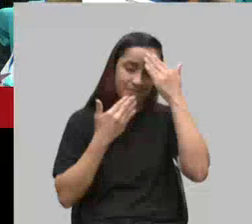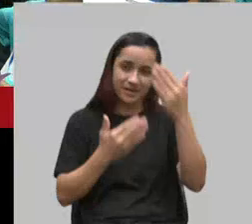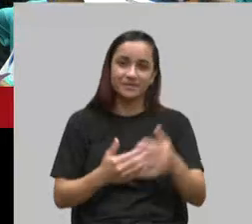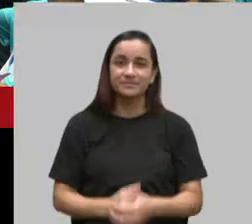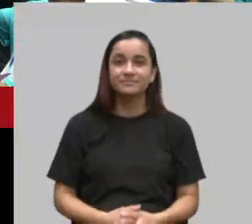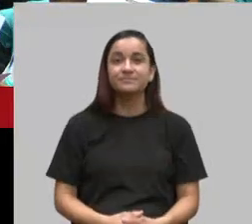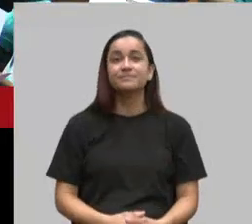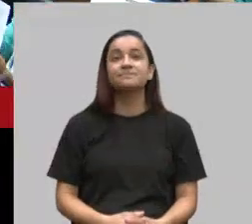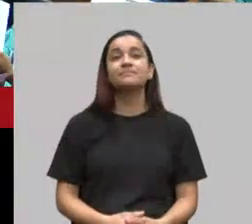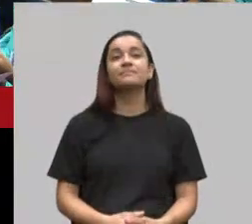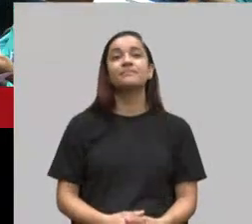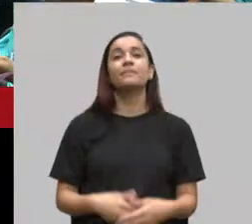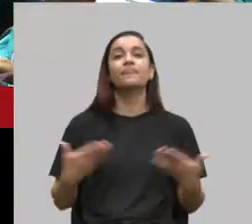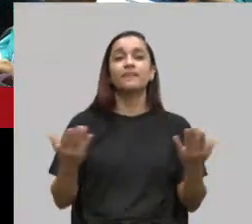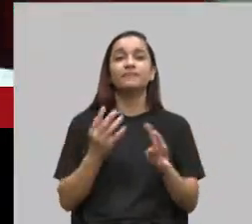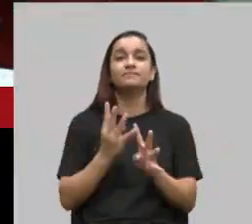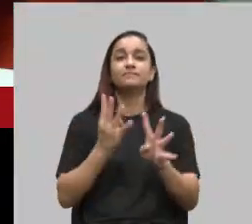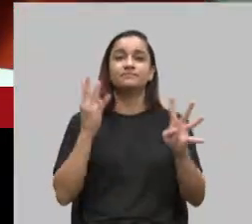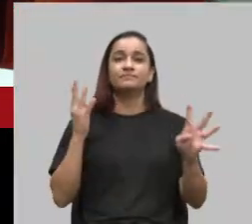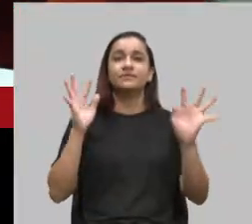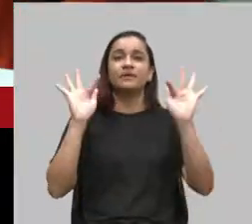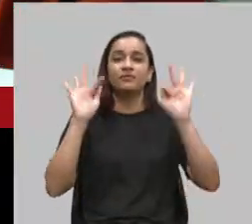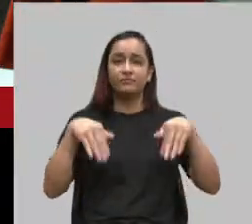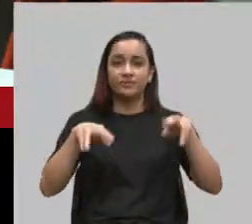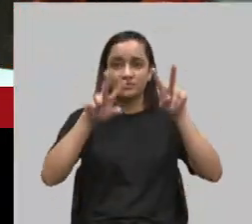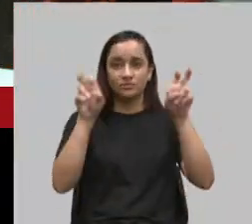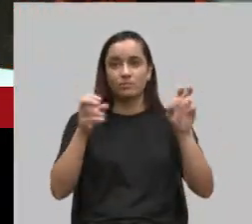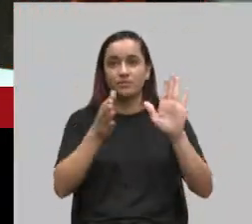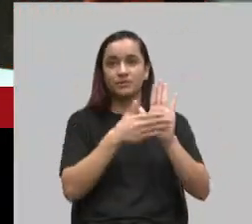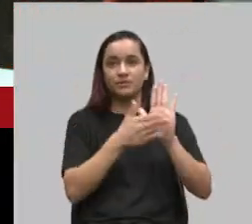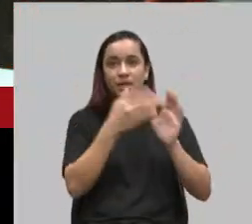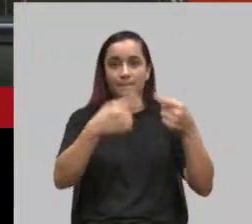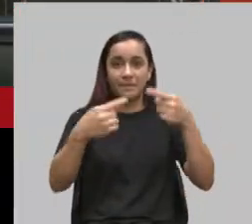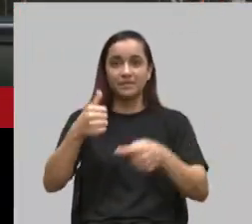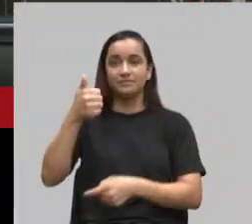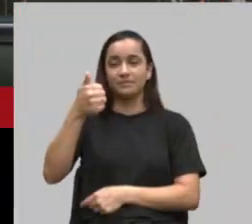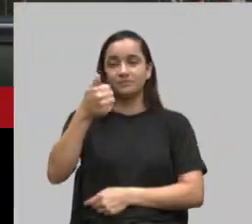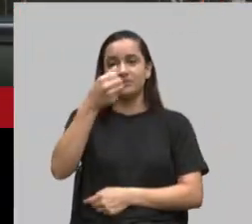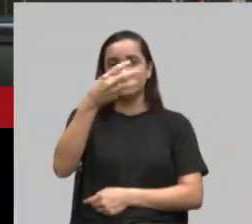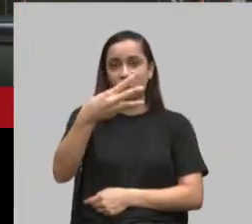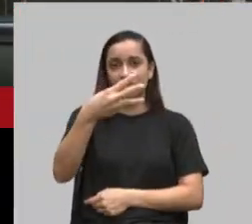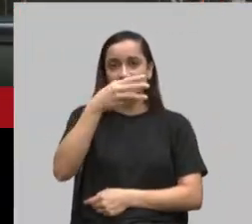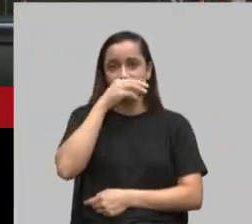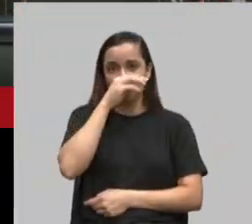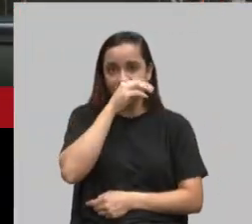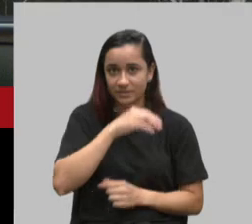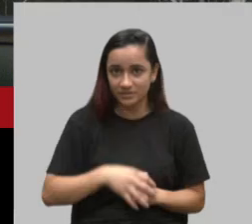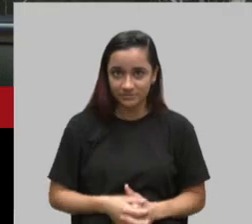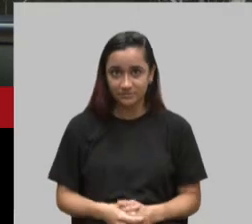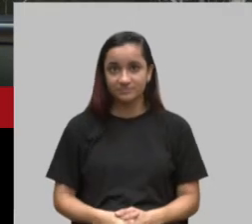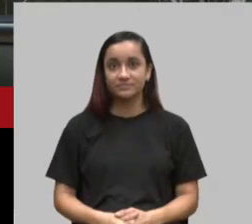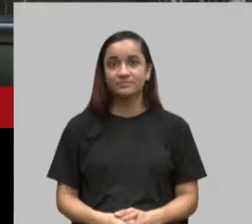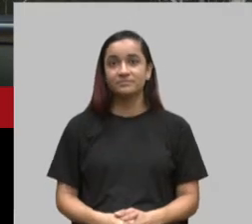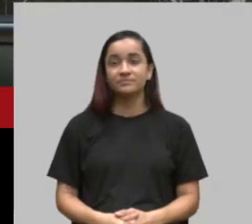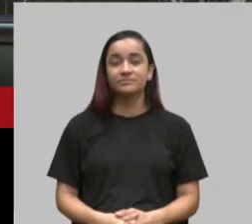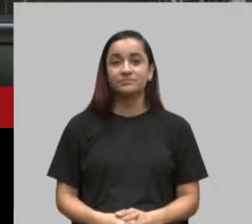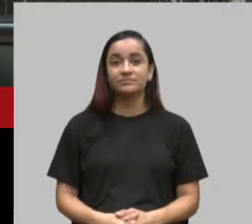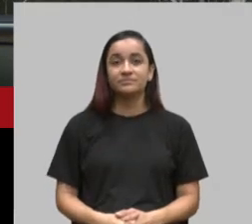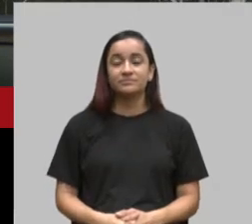encerradas inscrições para o debate com 13 alunos inscritos pode falar